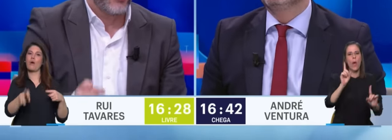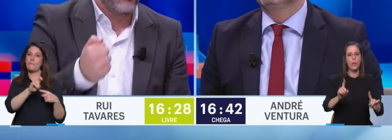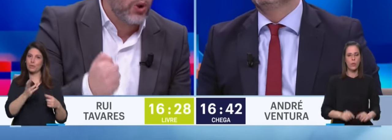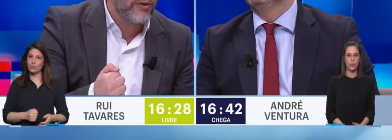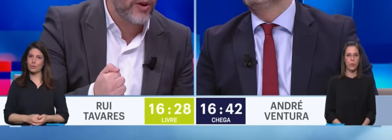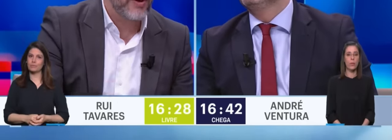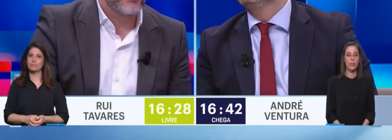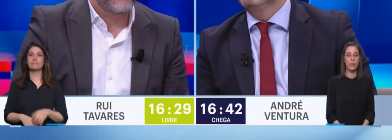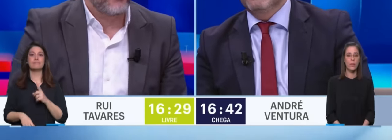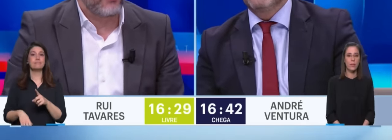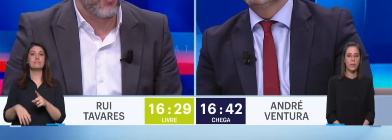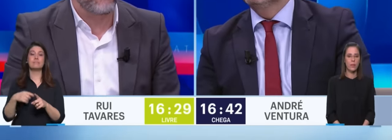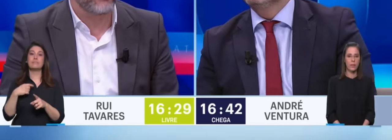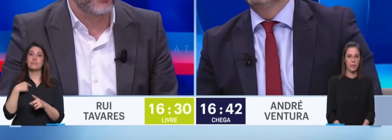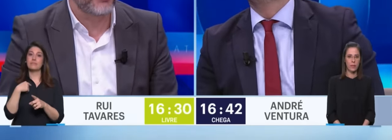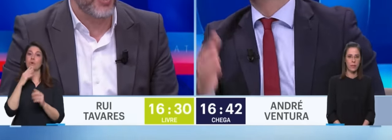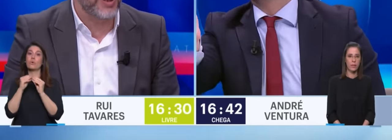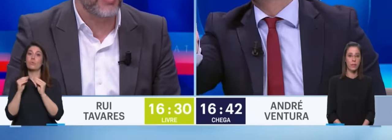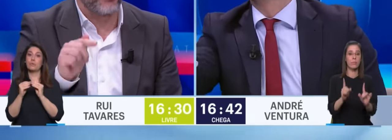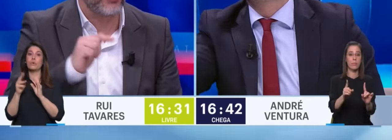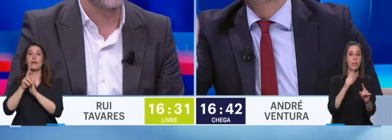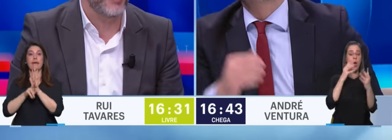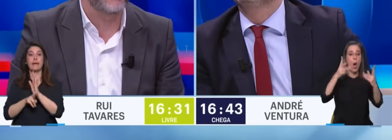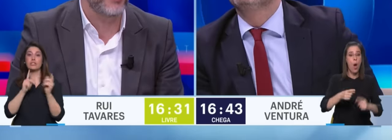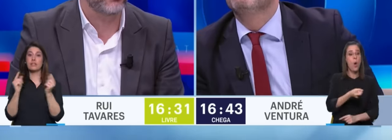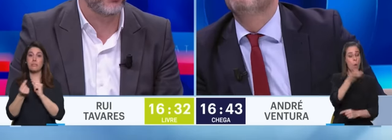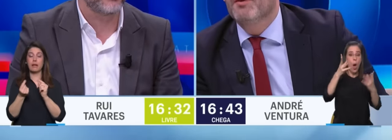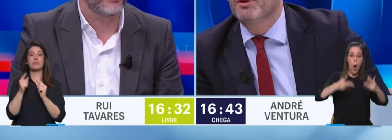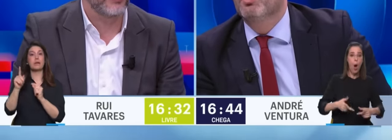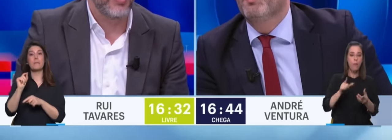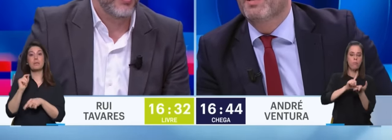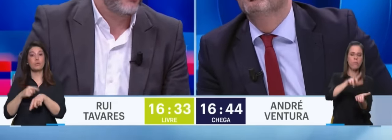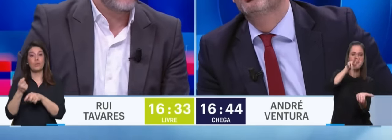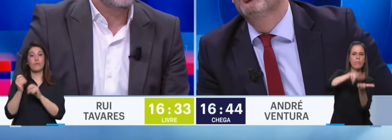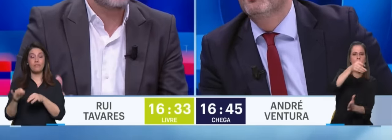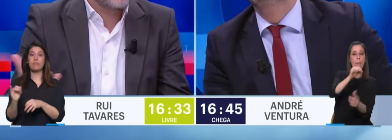vez está a faltar aquilo que nós combinamos de regras este debate o minuto